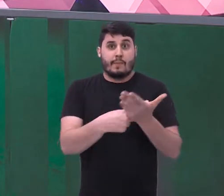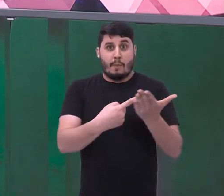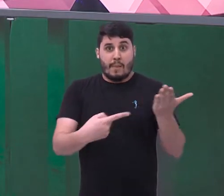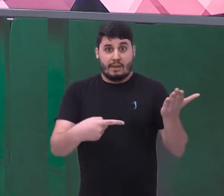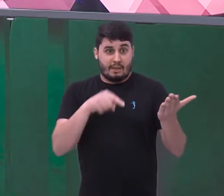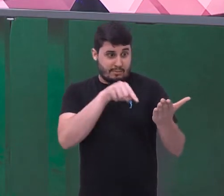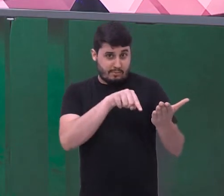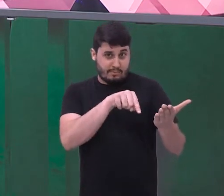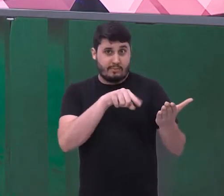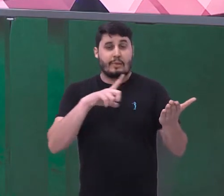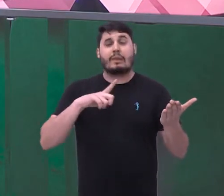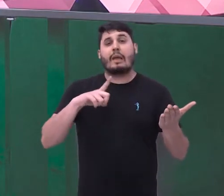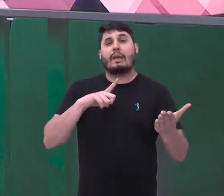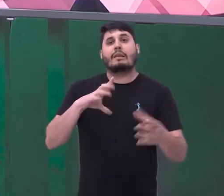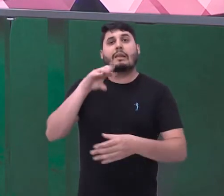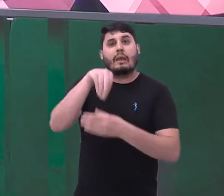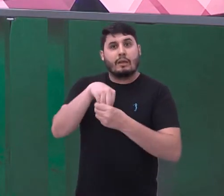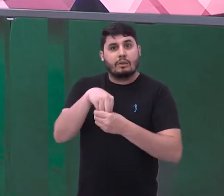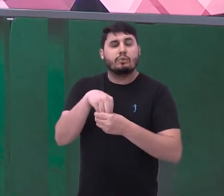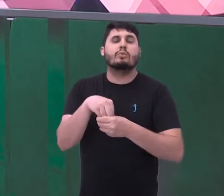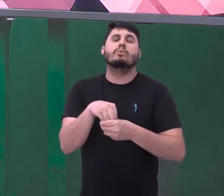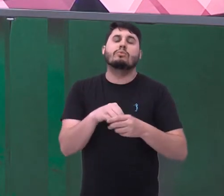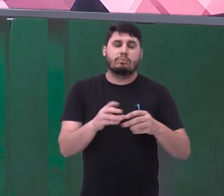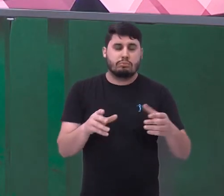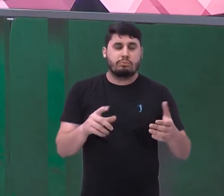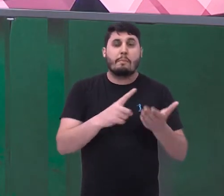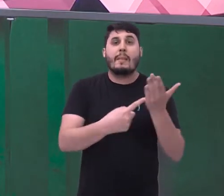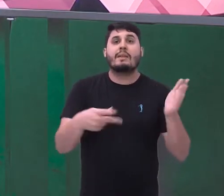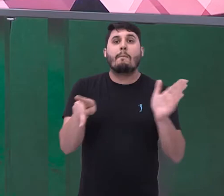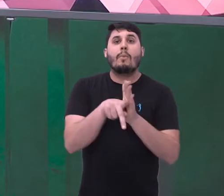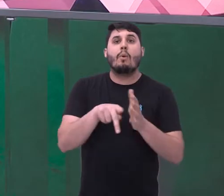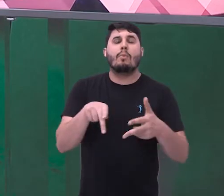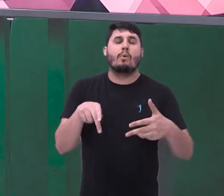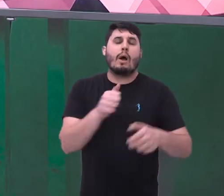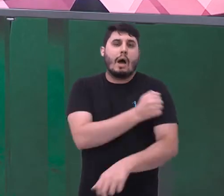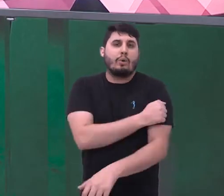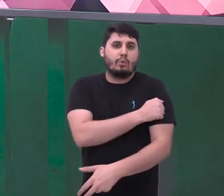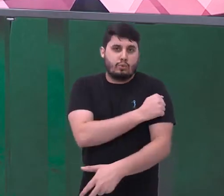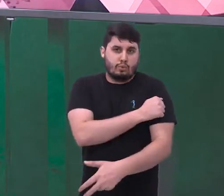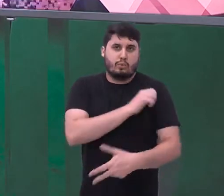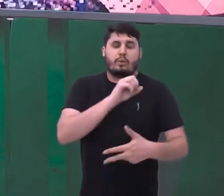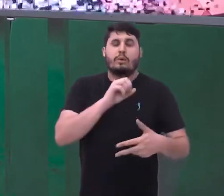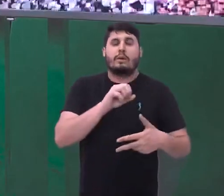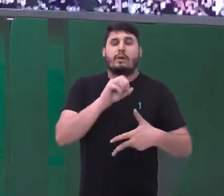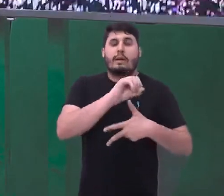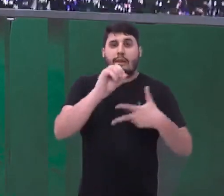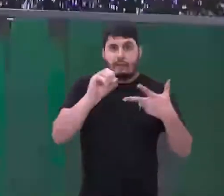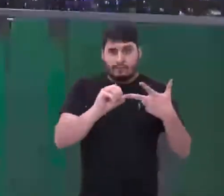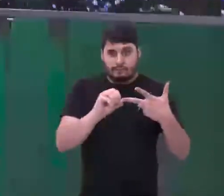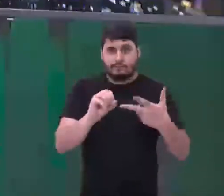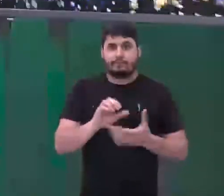na cartilha do Enem ou no manual do aluno no Enem. Está na internet.